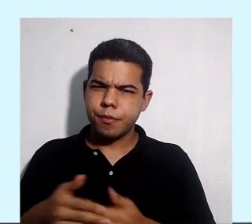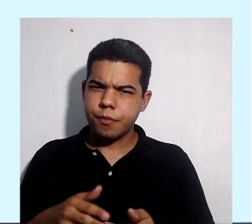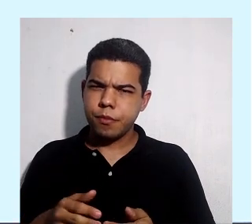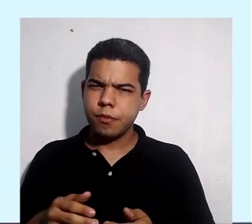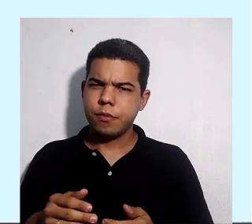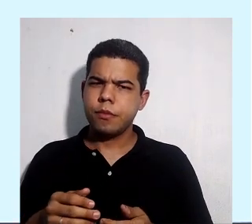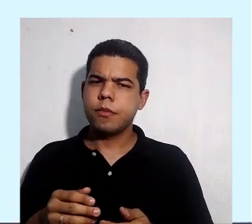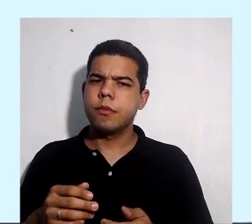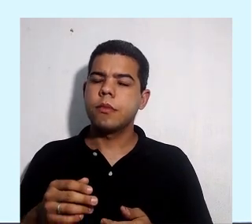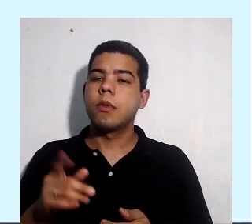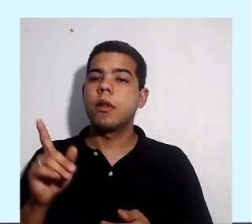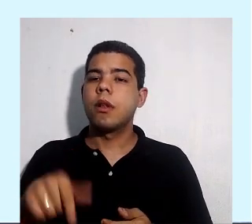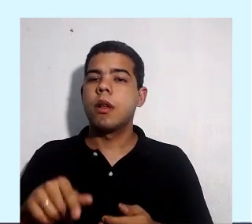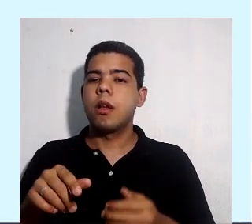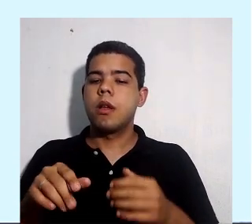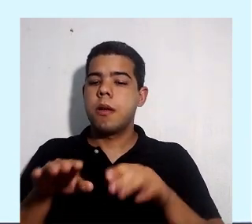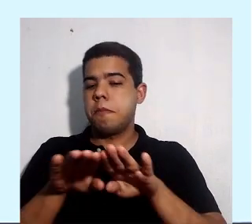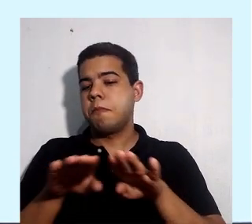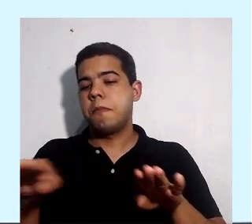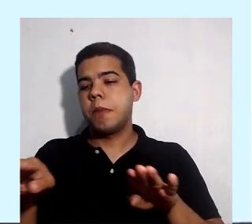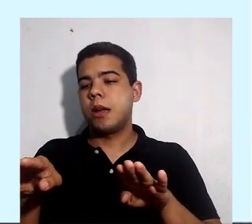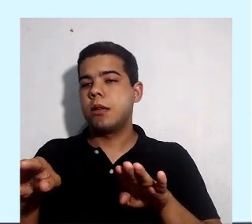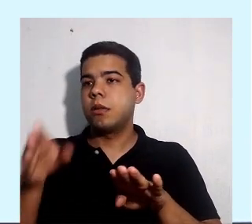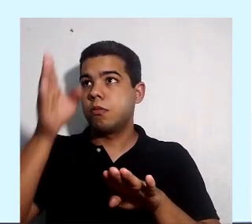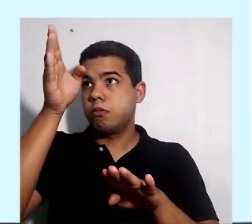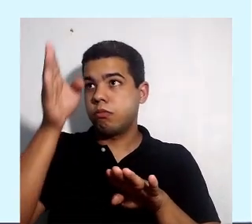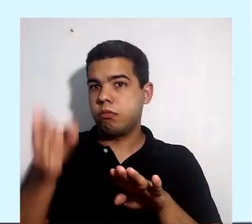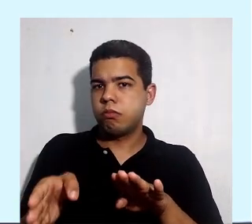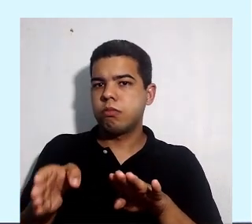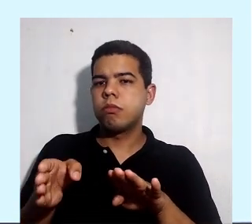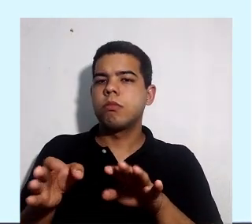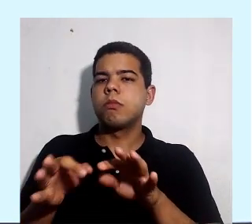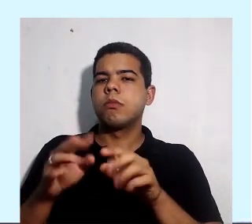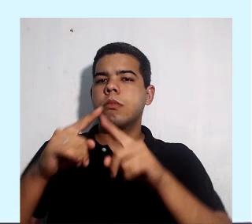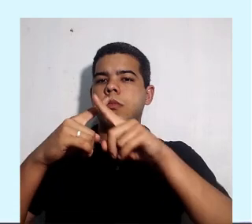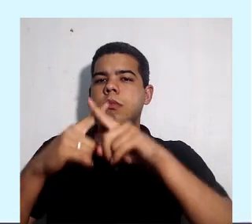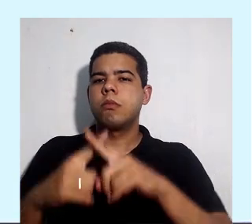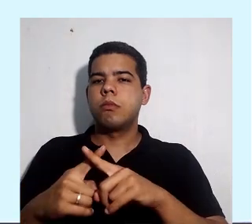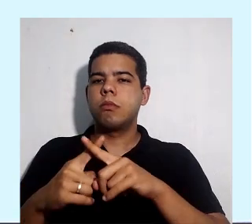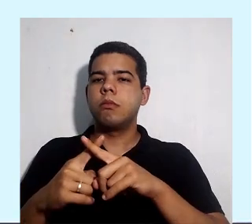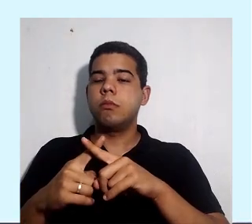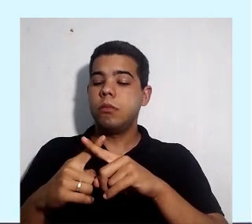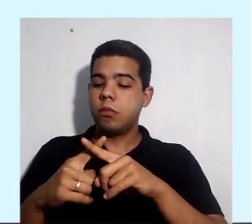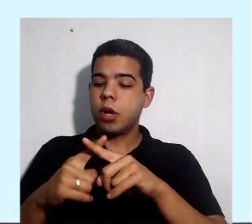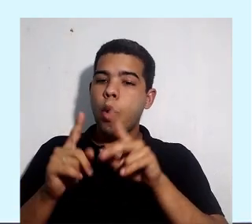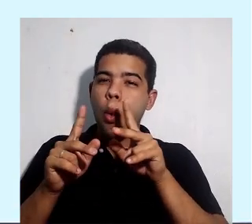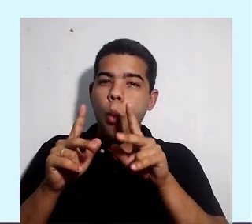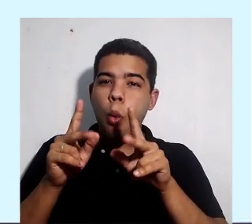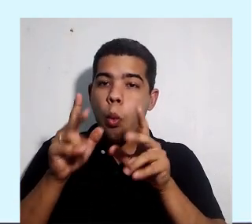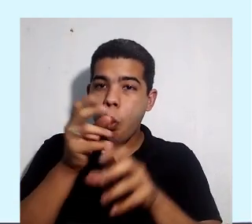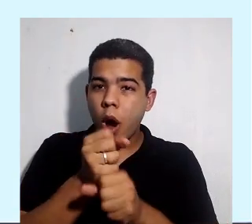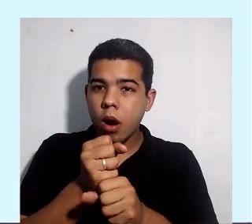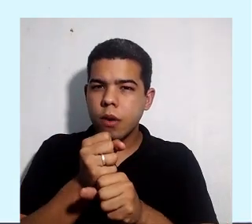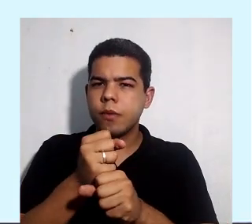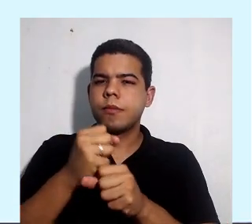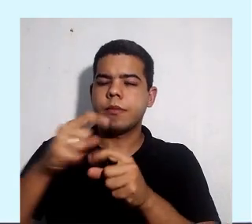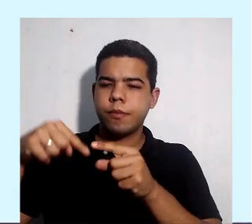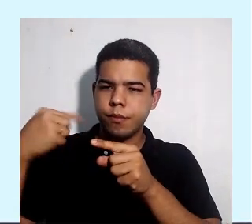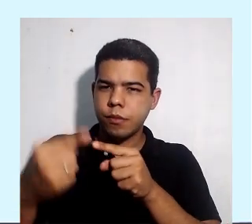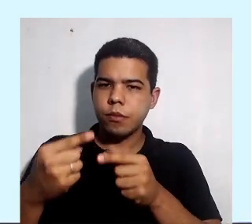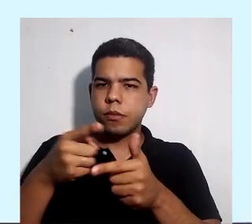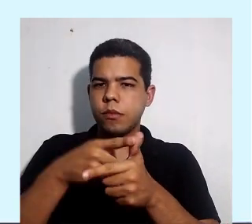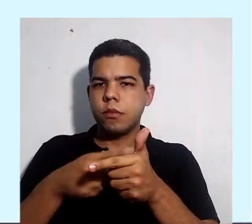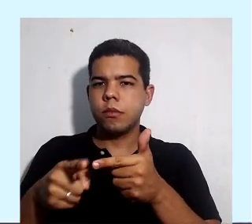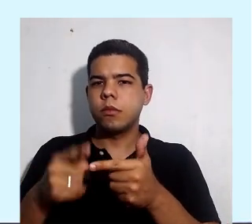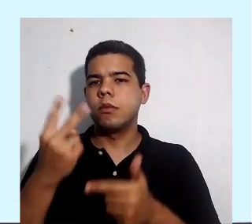o triângulo, é só você encontrar a base, multiplicar pela altura e o resultado dividir por 2.